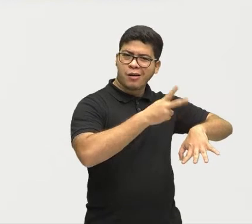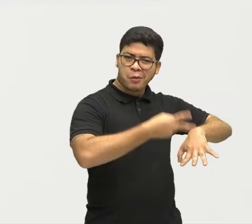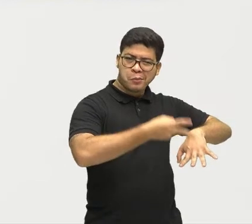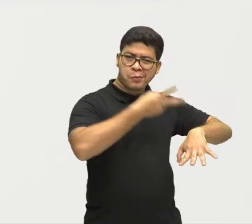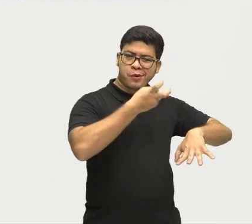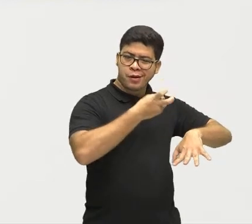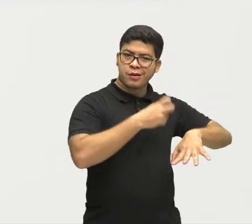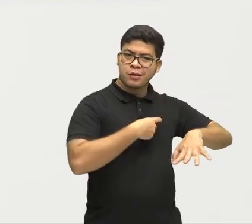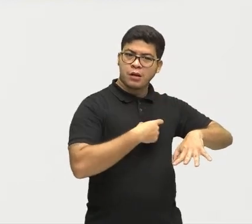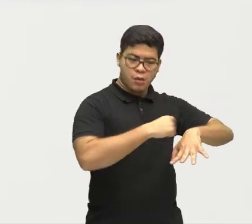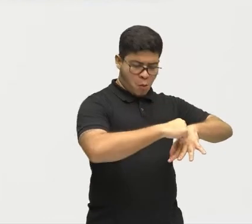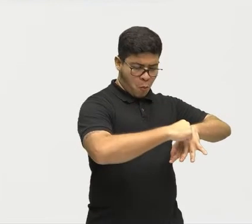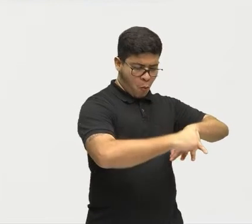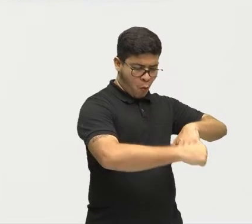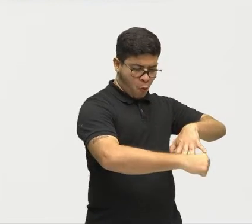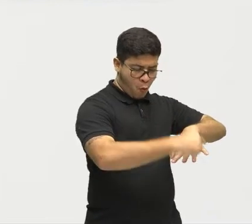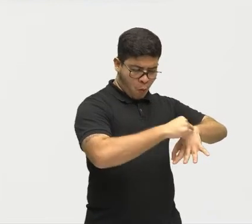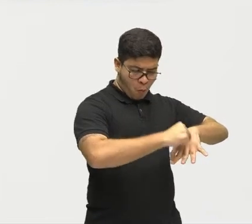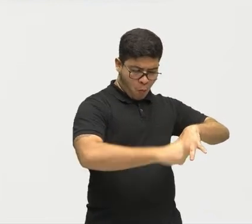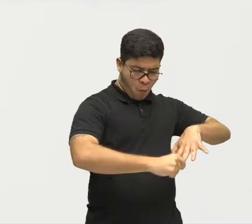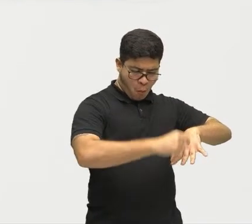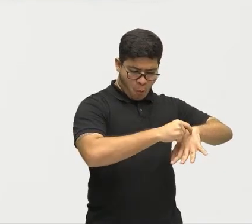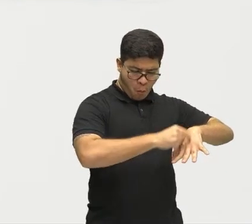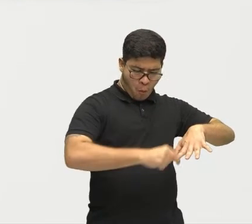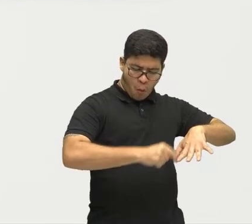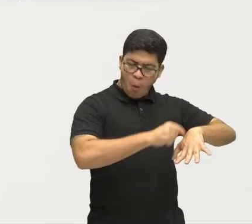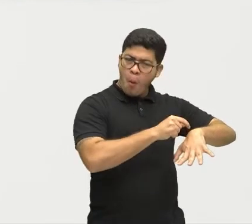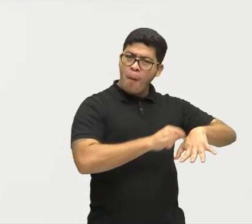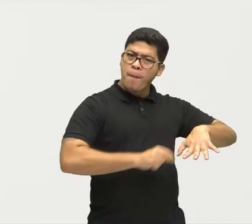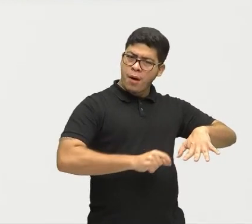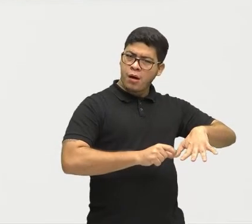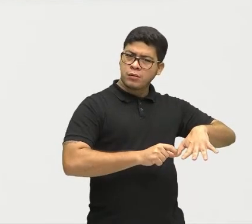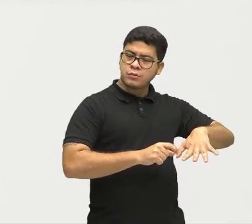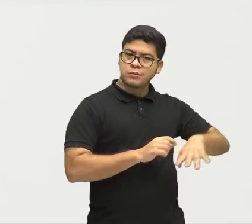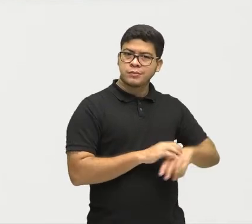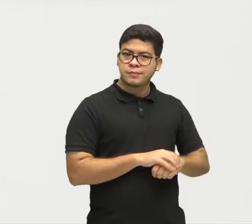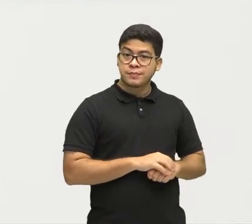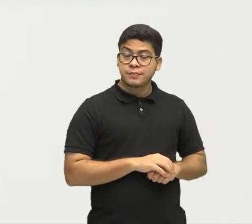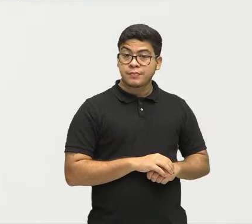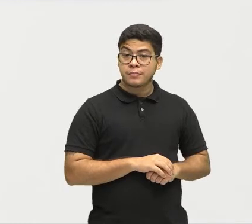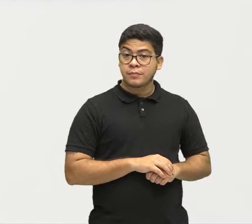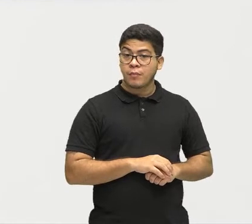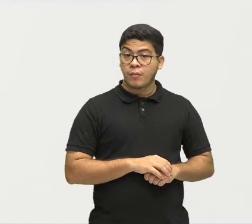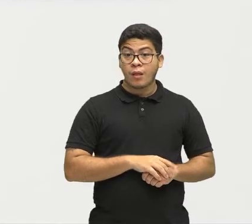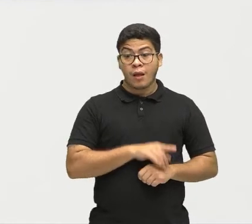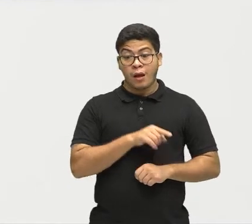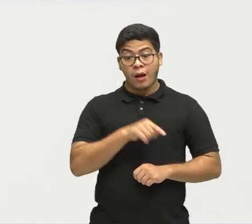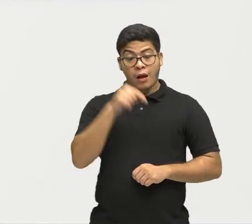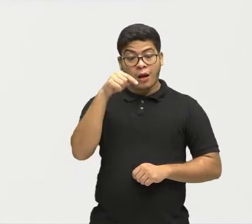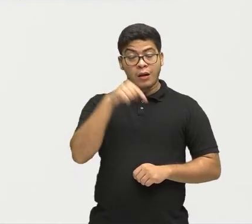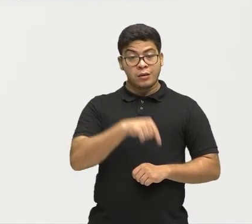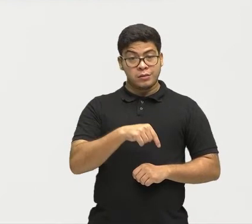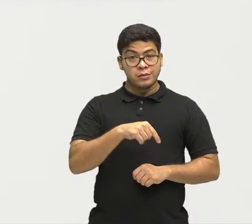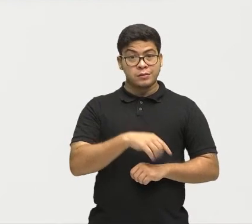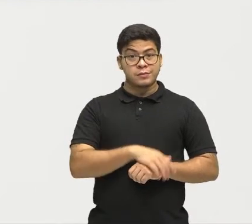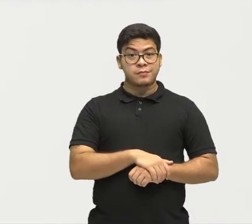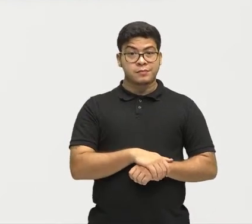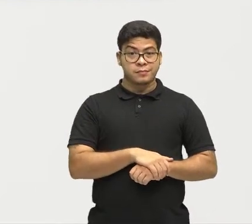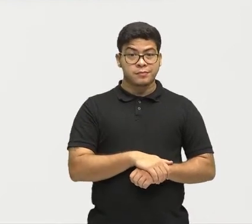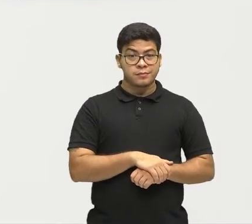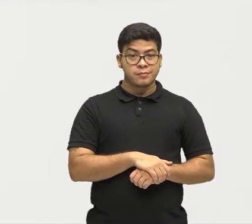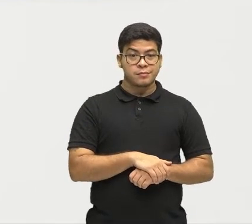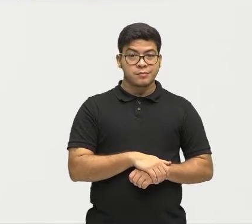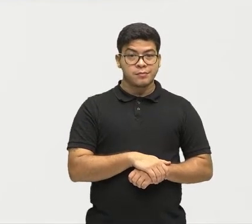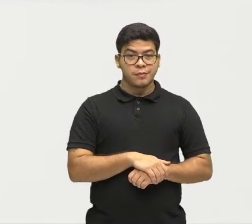de nervura perlinínea, na dicotiledônea você já vai ter aqui, ó,